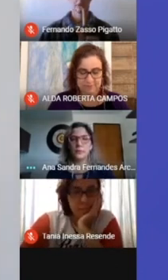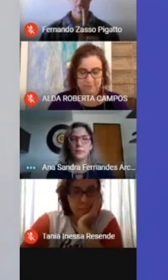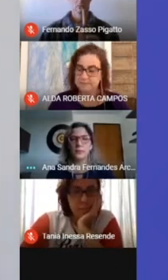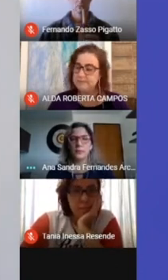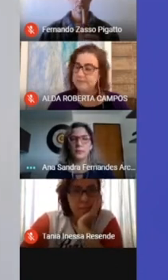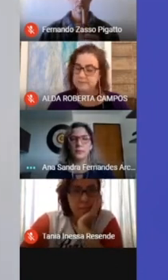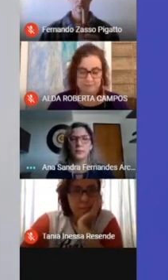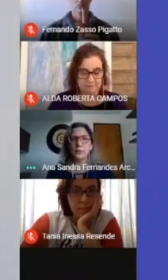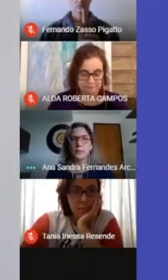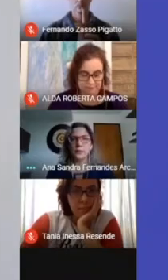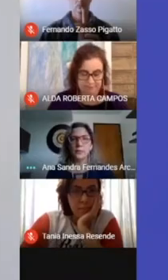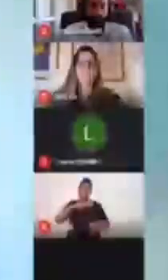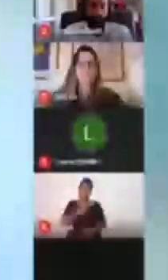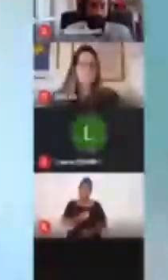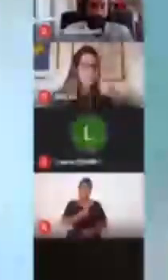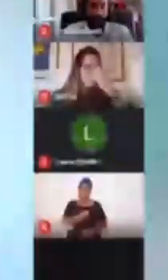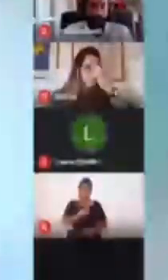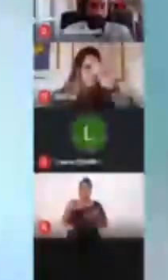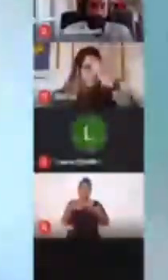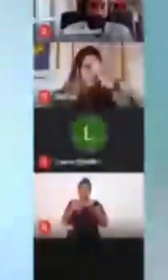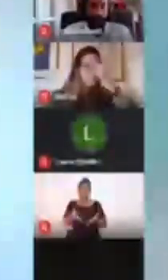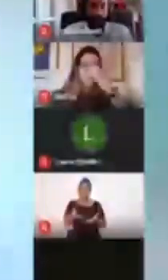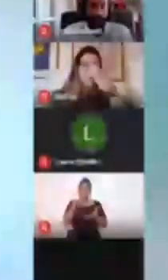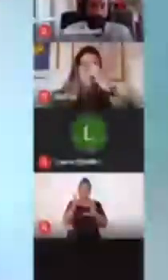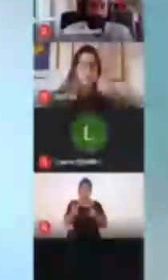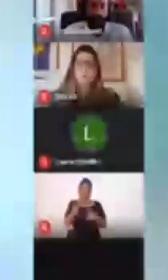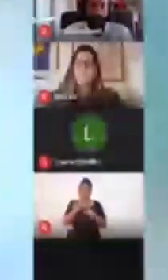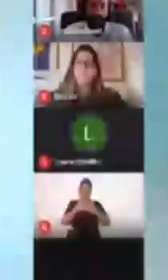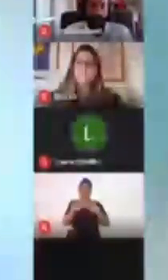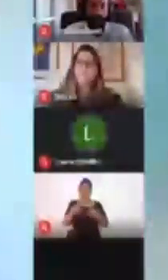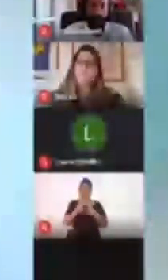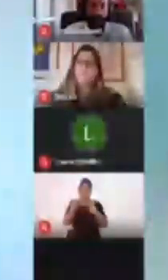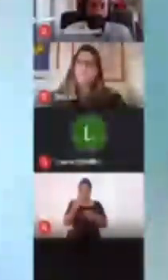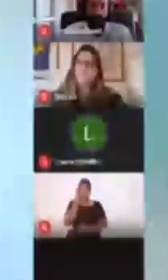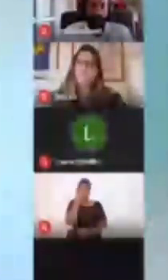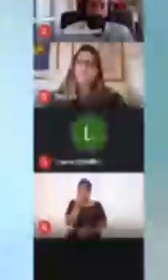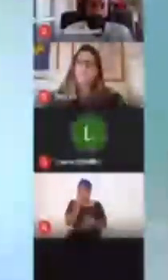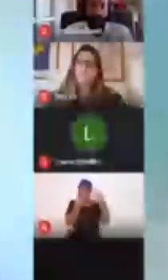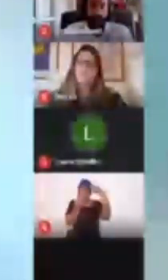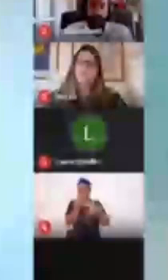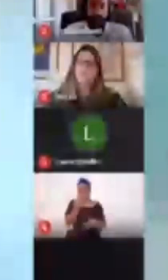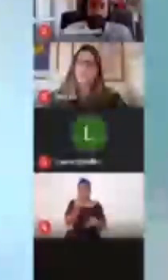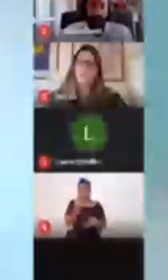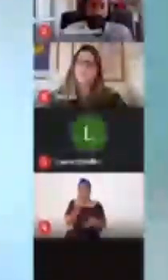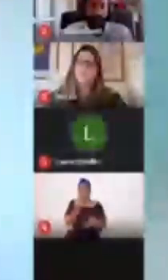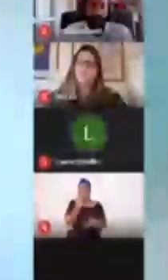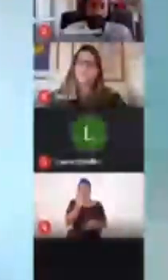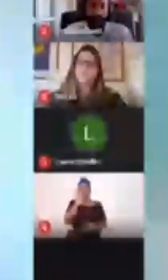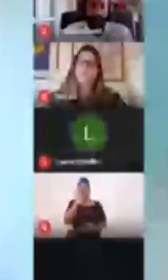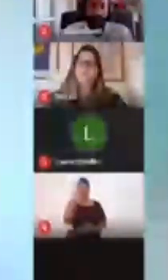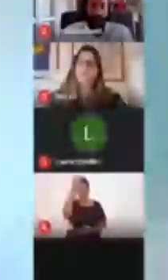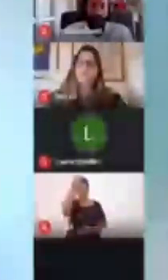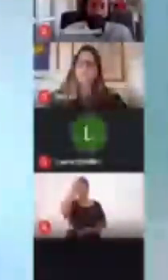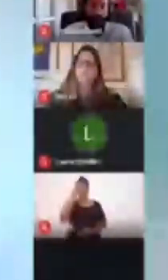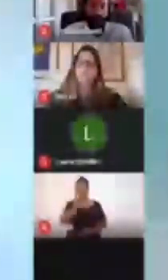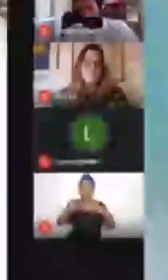gente também tem que seguir lutando. Dando continuidade às atividades da luta antimanicomial, o CFP realizou mais